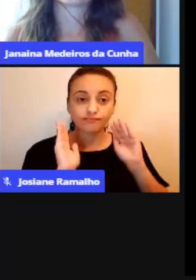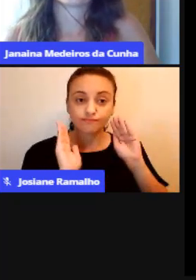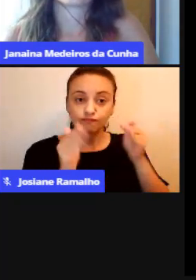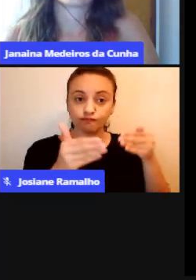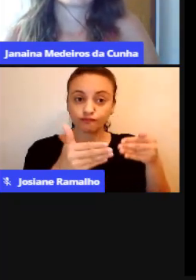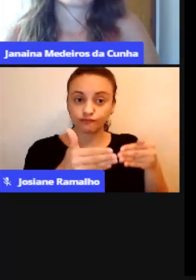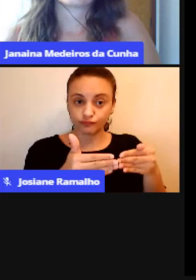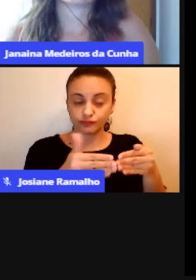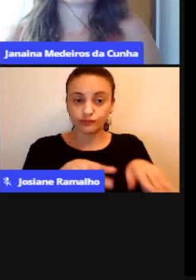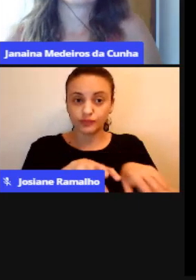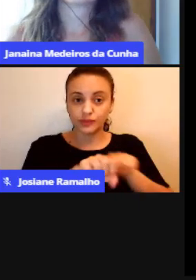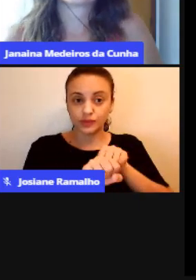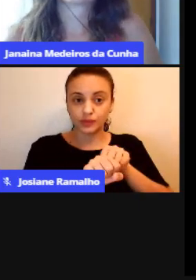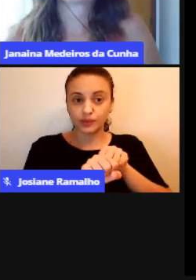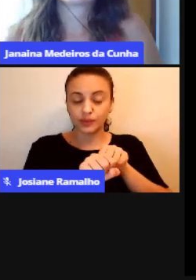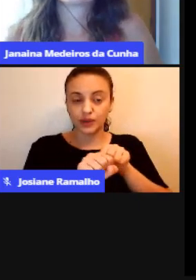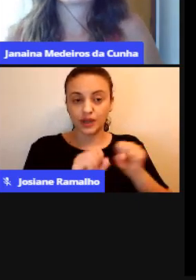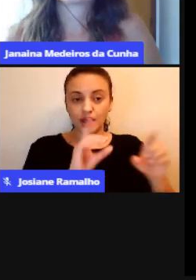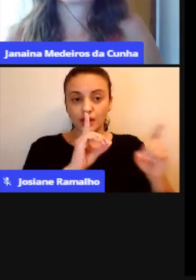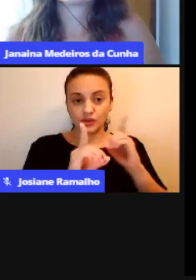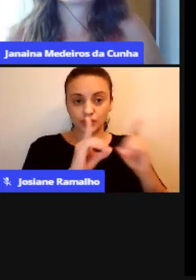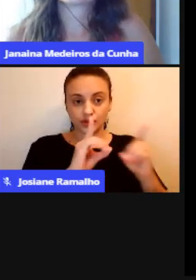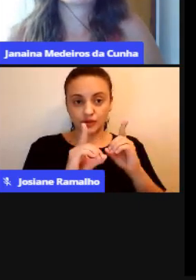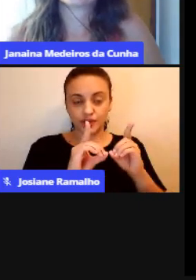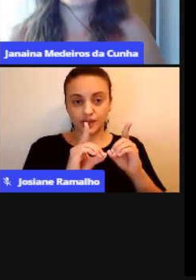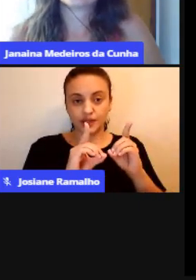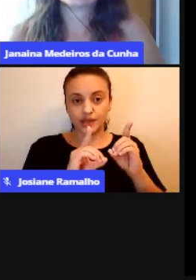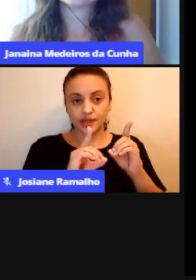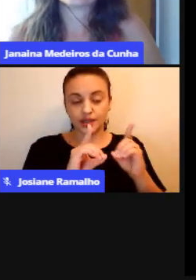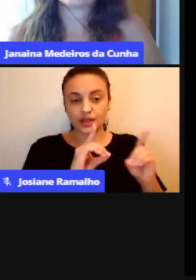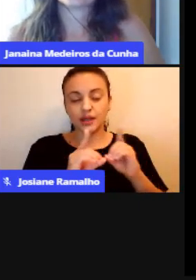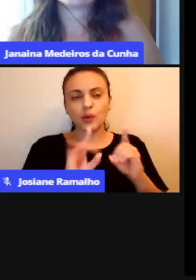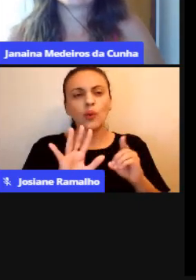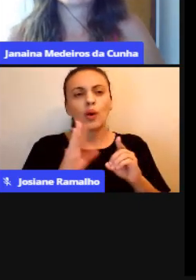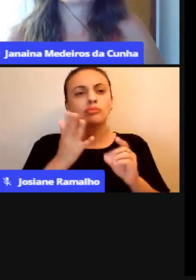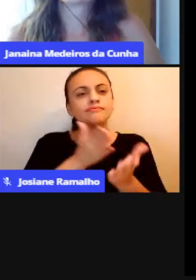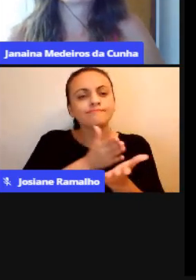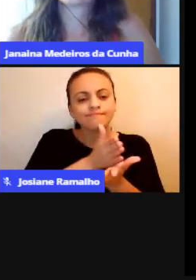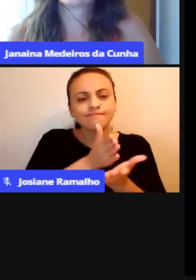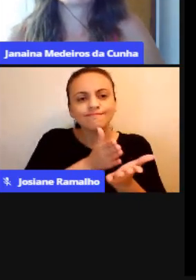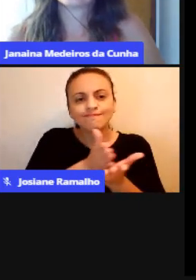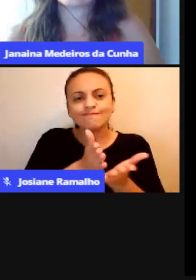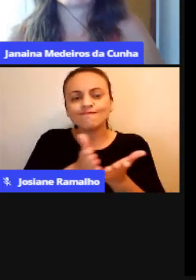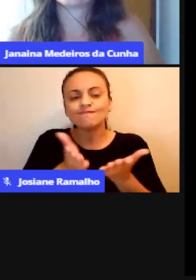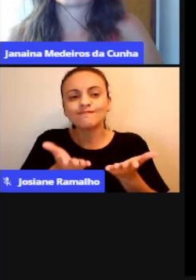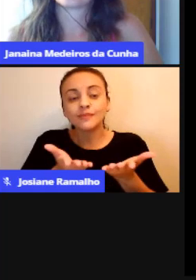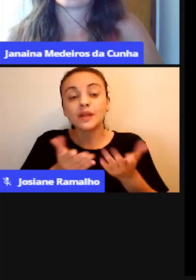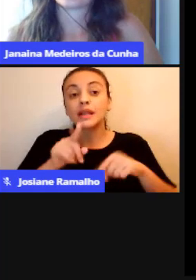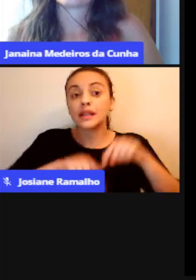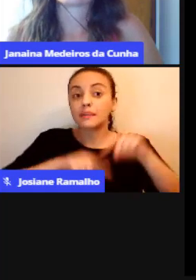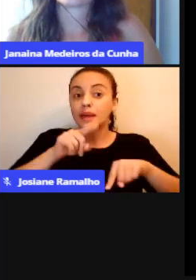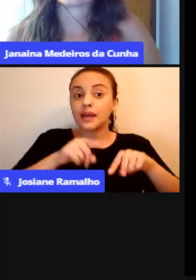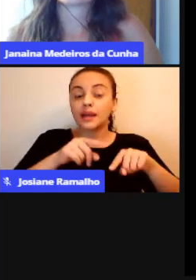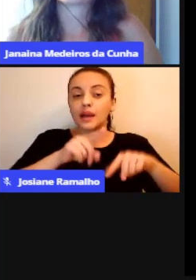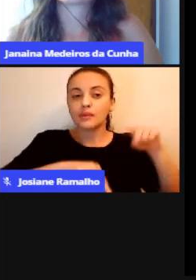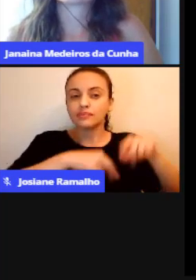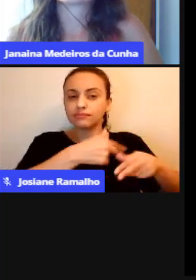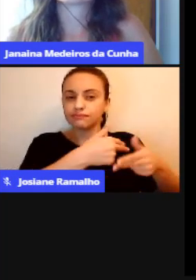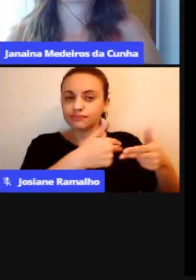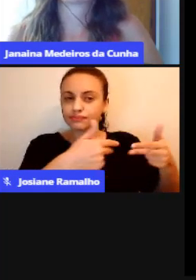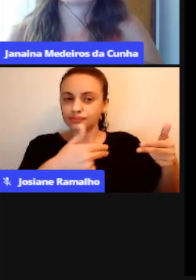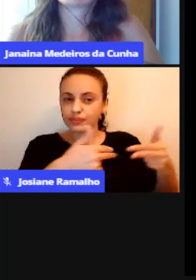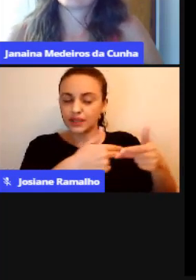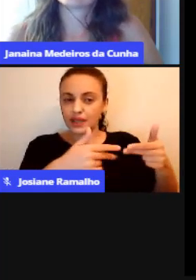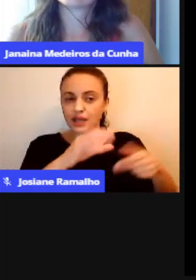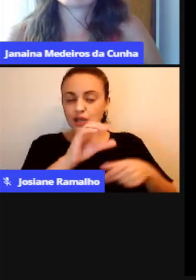formação é dialogar sobre possíveis caminhos e recursos online para a organização